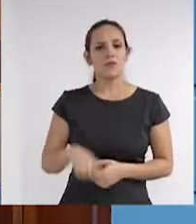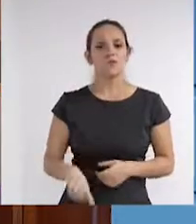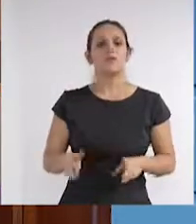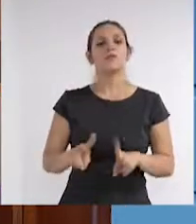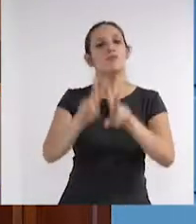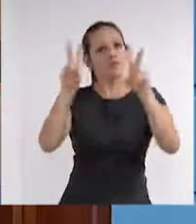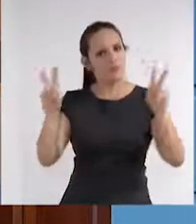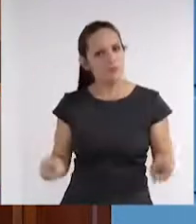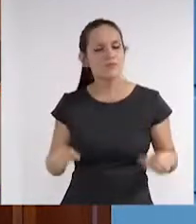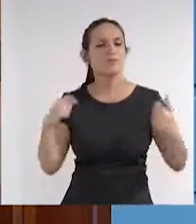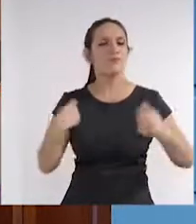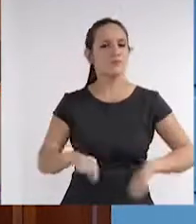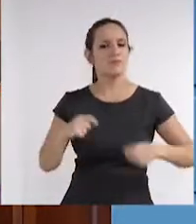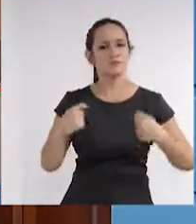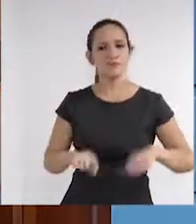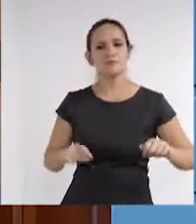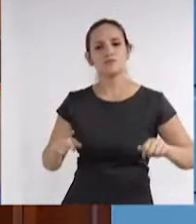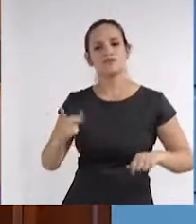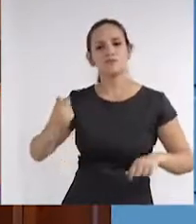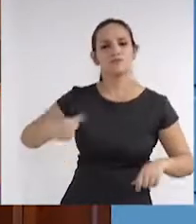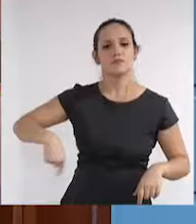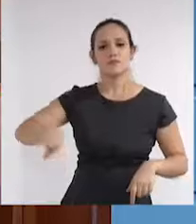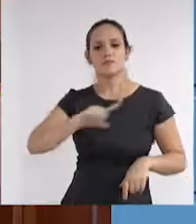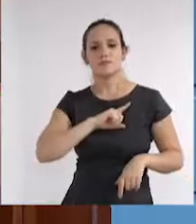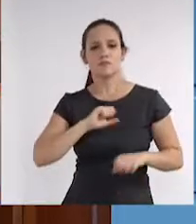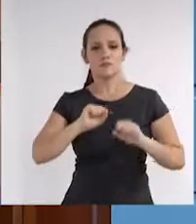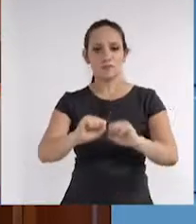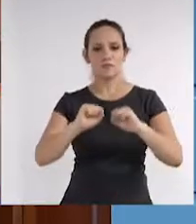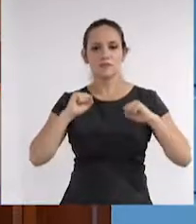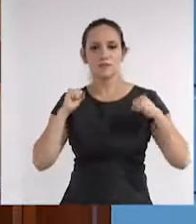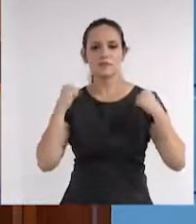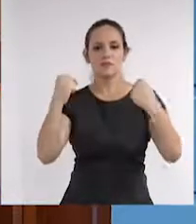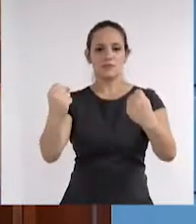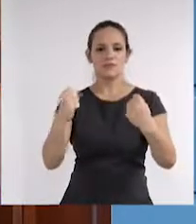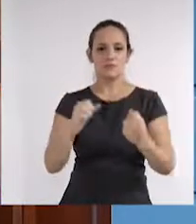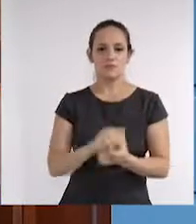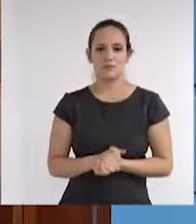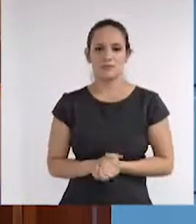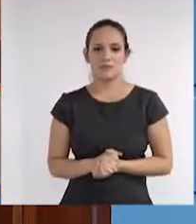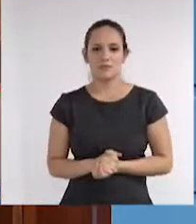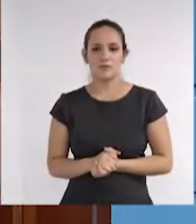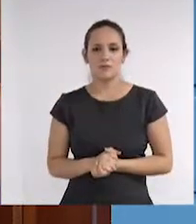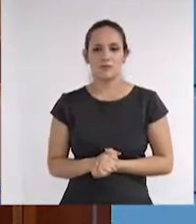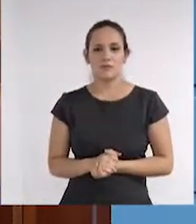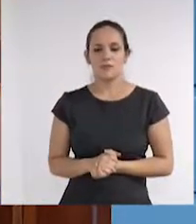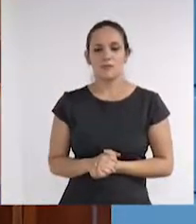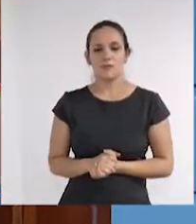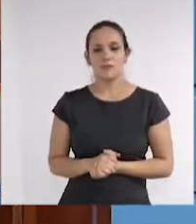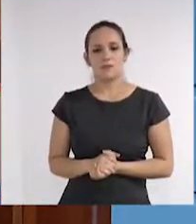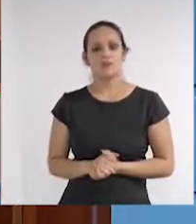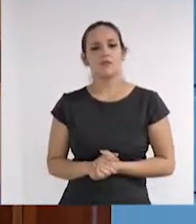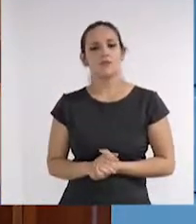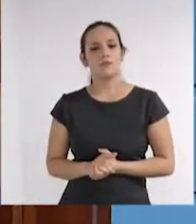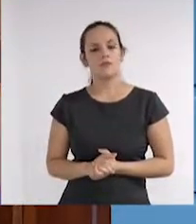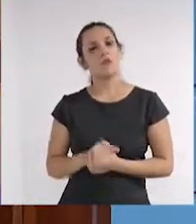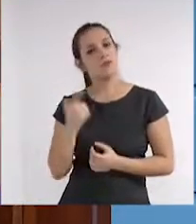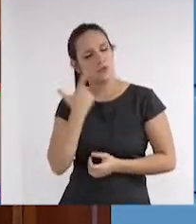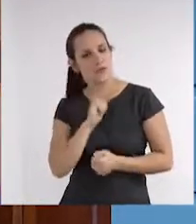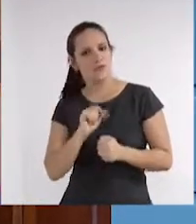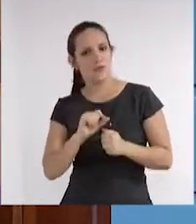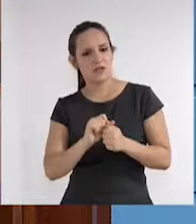fato, exige de nós aqui um grande esforço, para que nós possamos construir esse